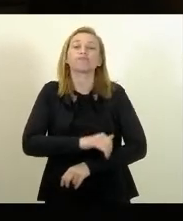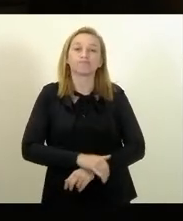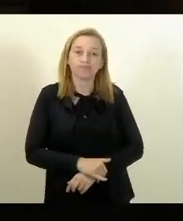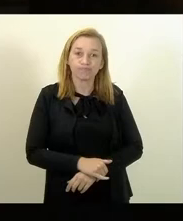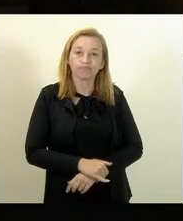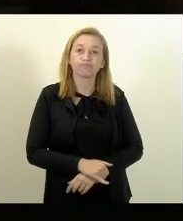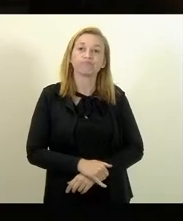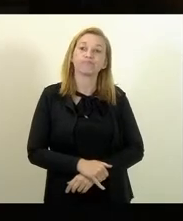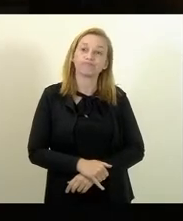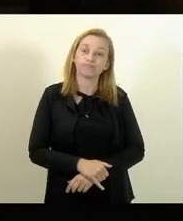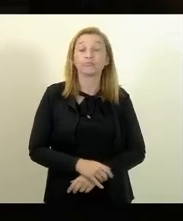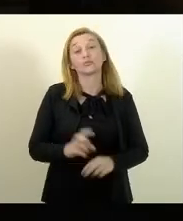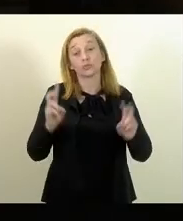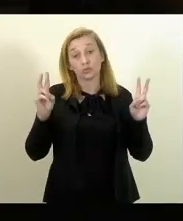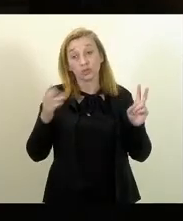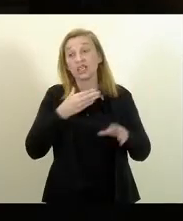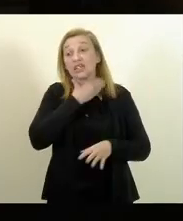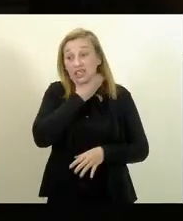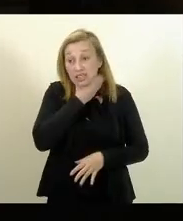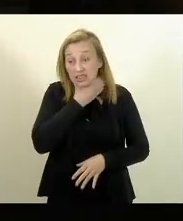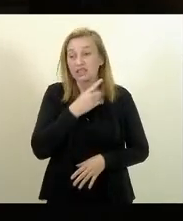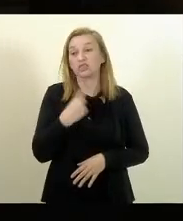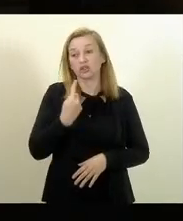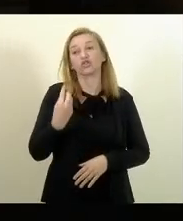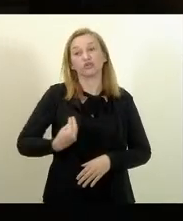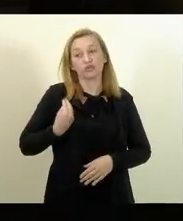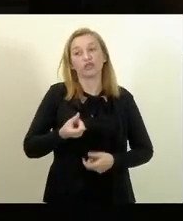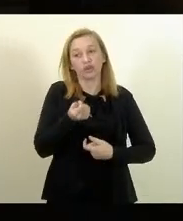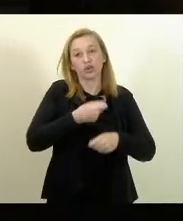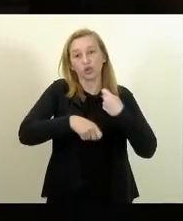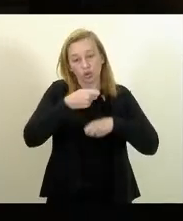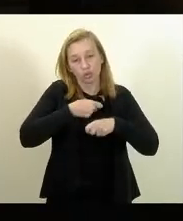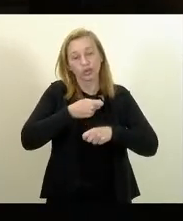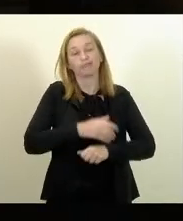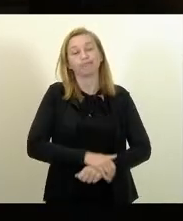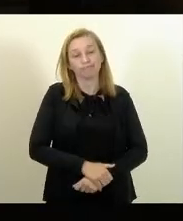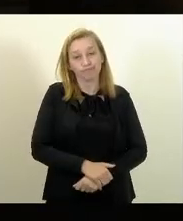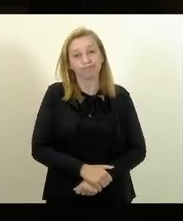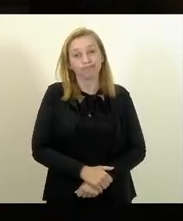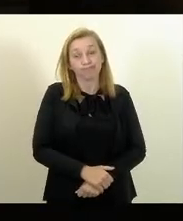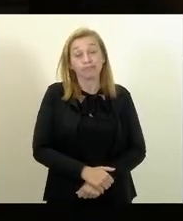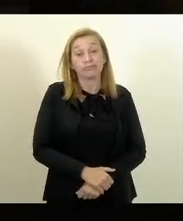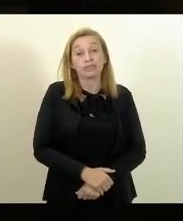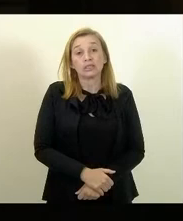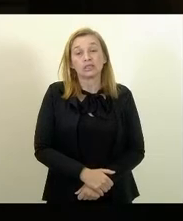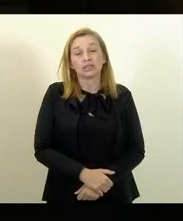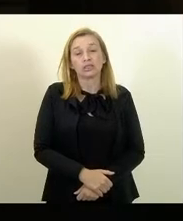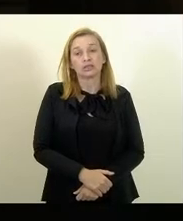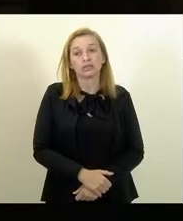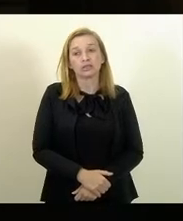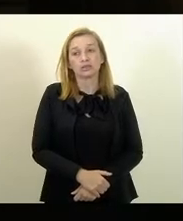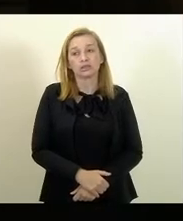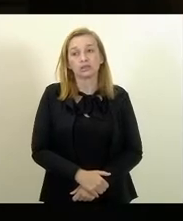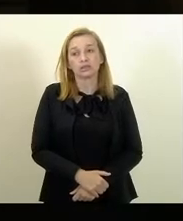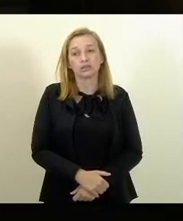da situação, da triste situação econômica em que ela se encontra. De maneira que